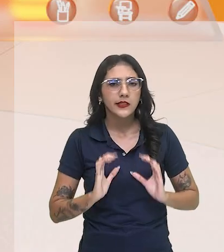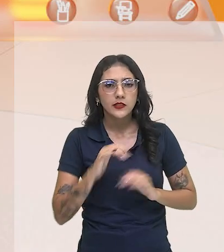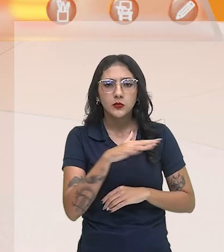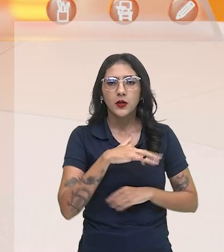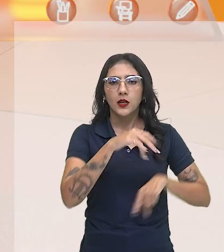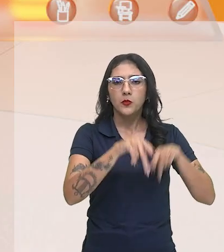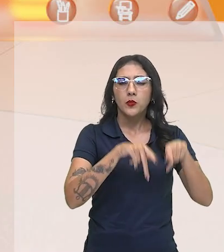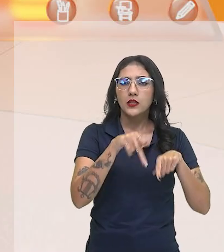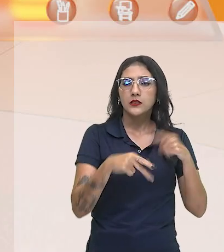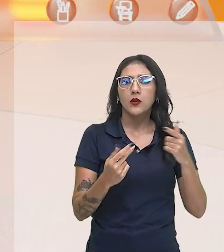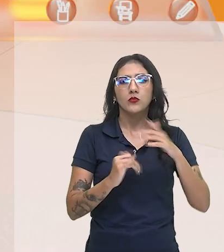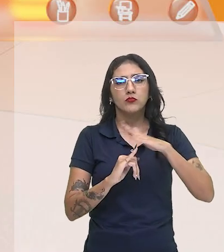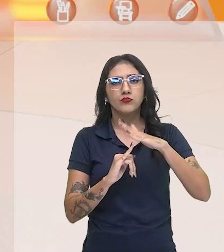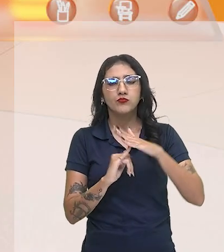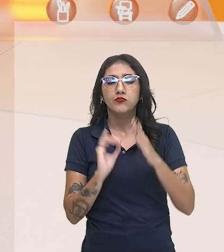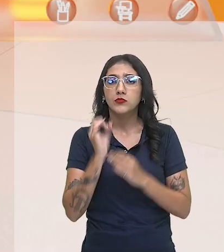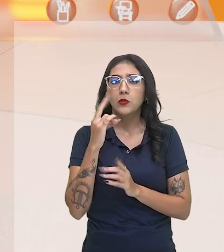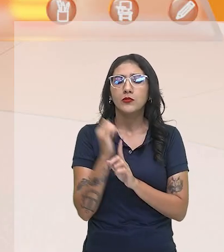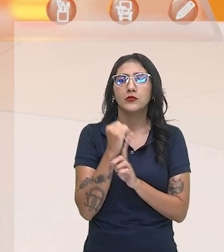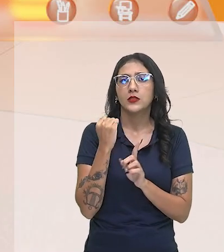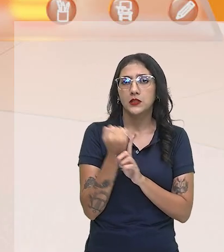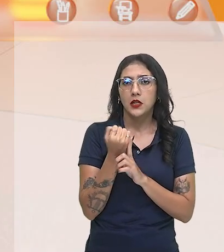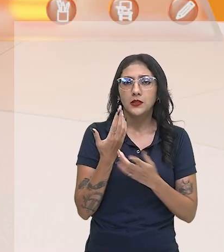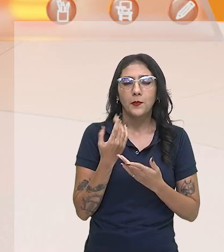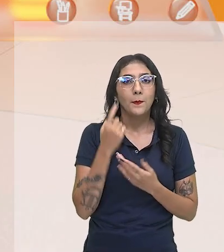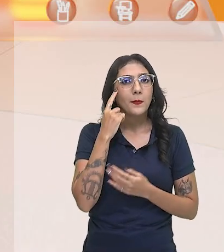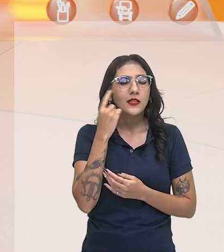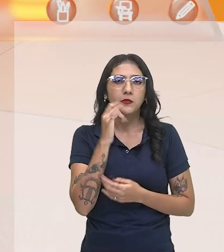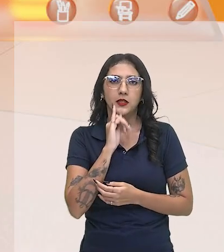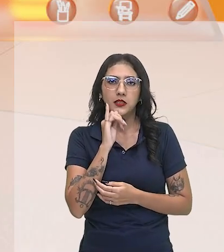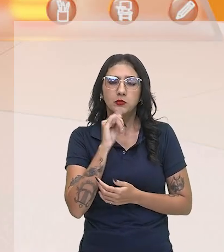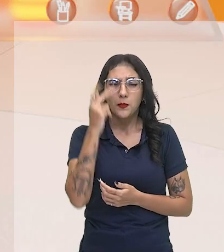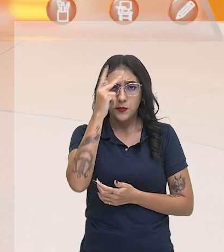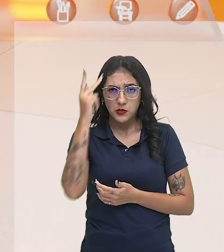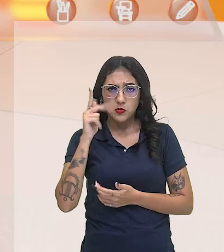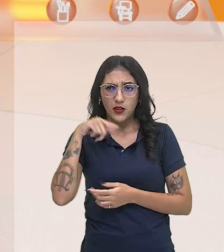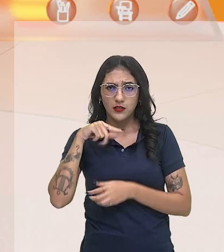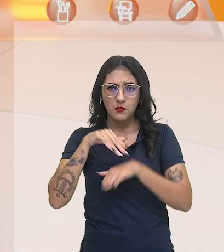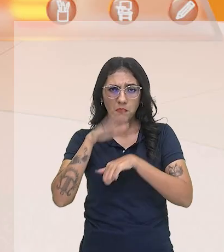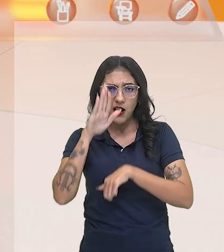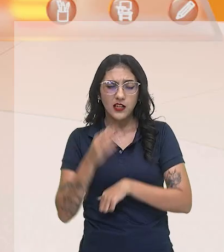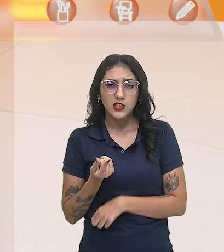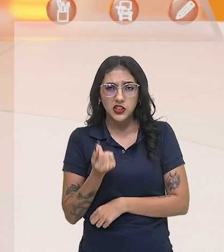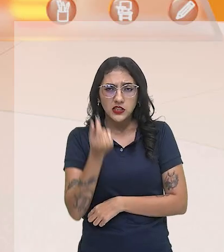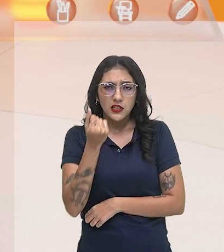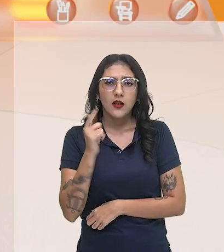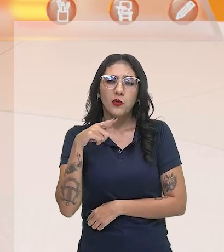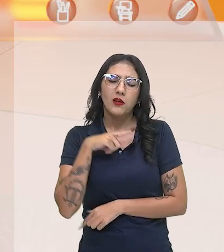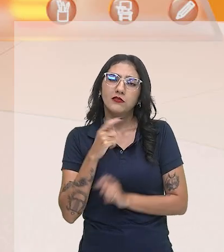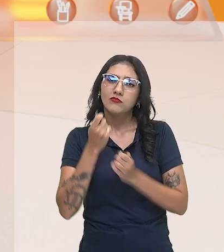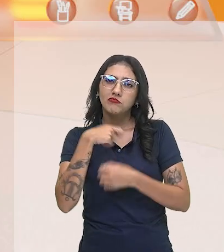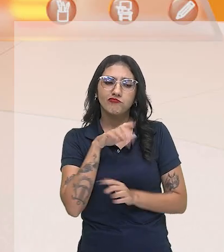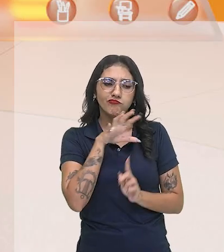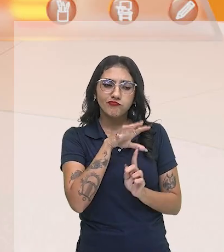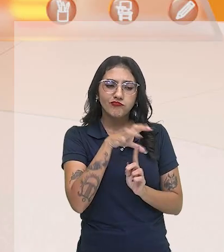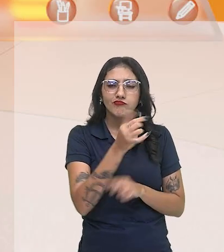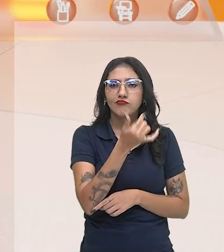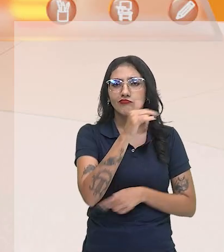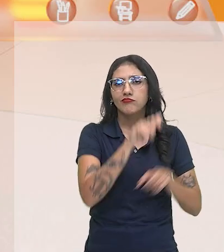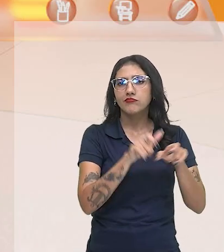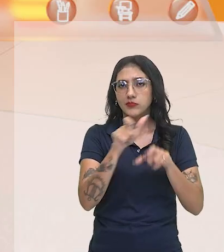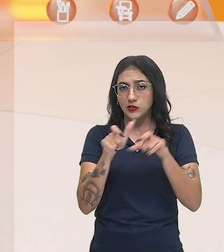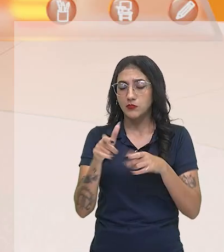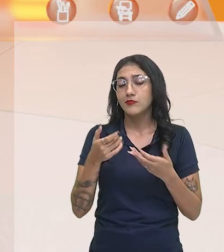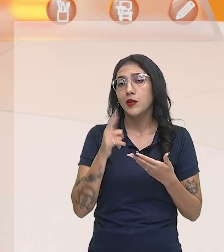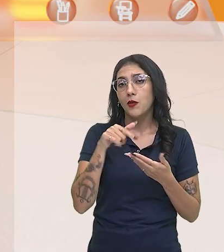e sociedades. Então, a pessoa que tem mais dinheiro, né, ela pode influenciar os outros. Então, é o poder